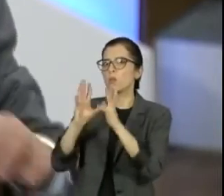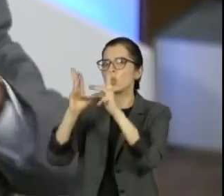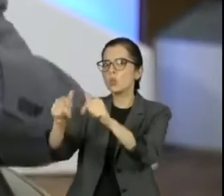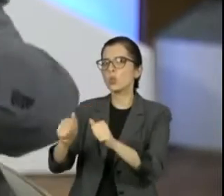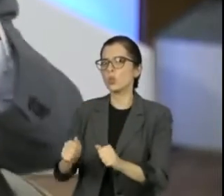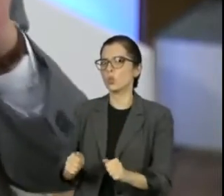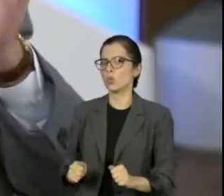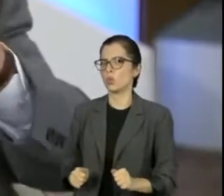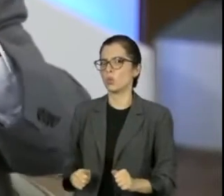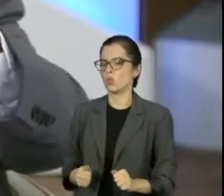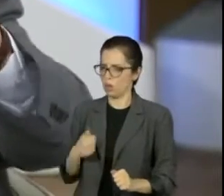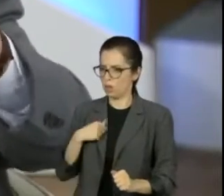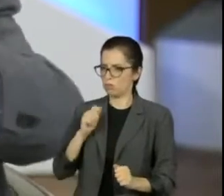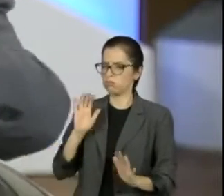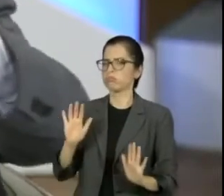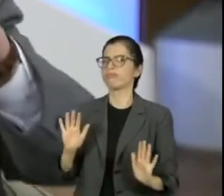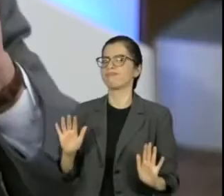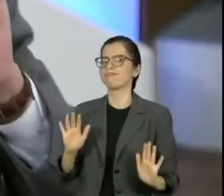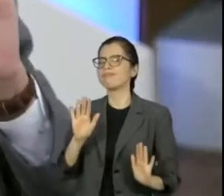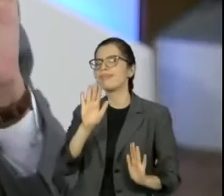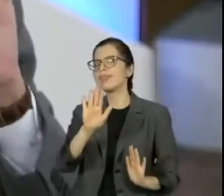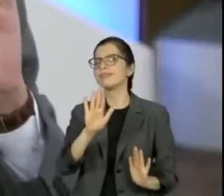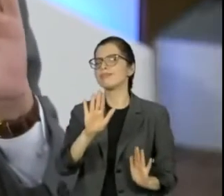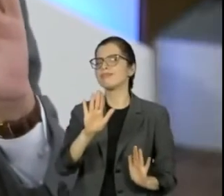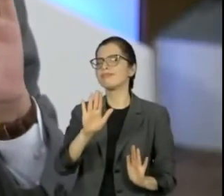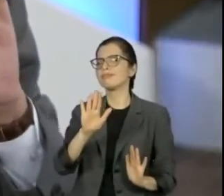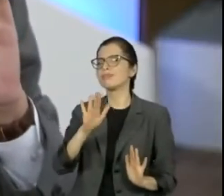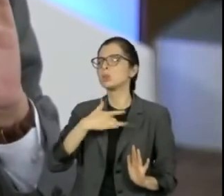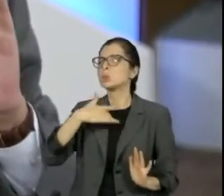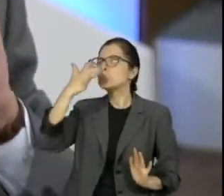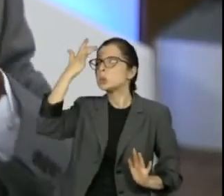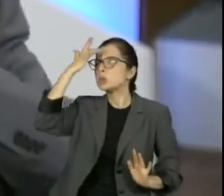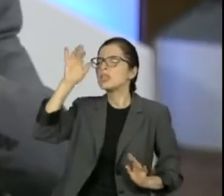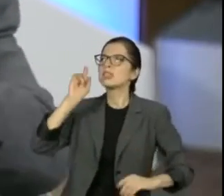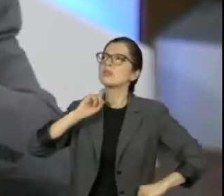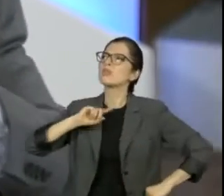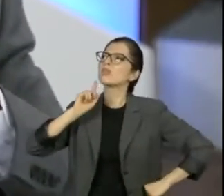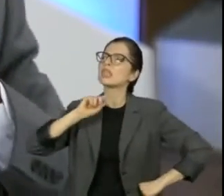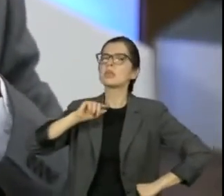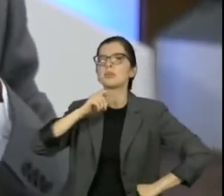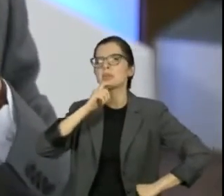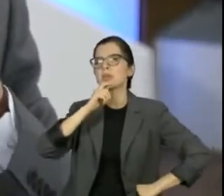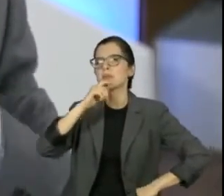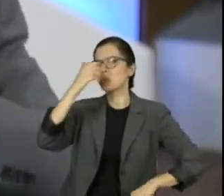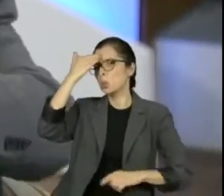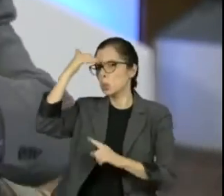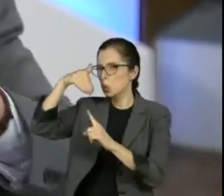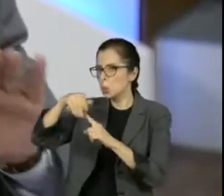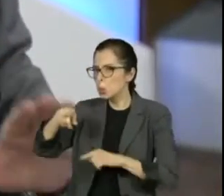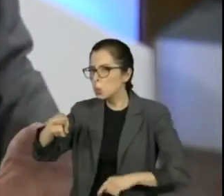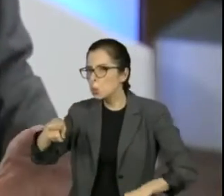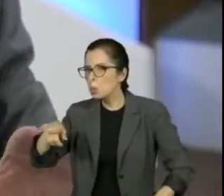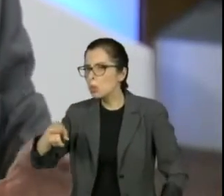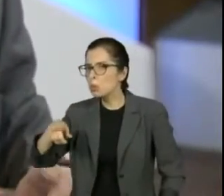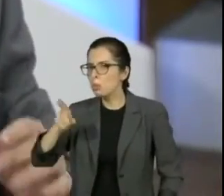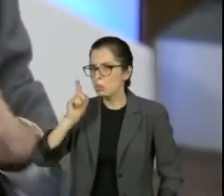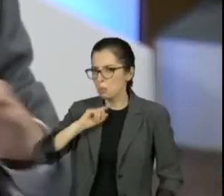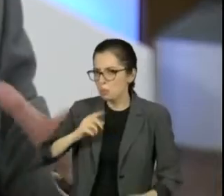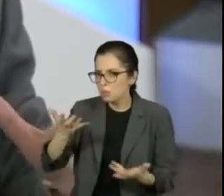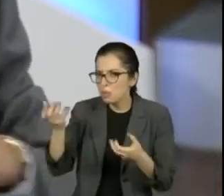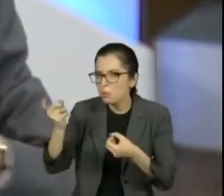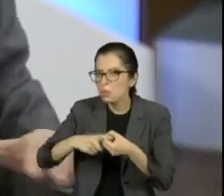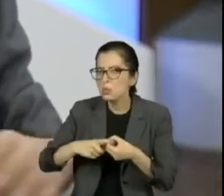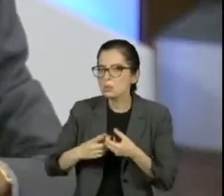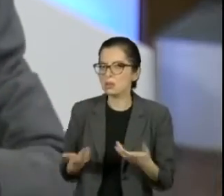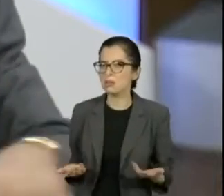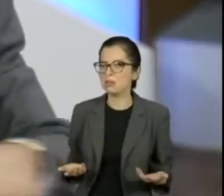eu não sei se é o Flamengo, tá? Todo mundo queria. Eu não sei se foi o Flamengo que quis voltar, não. Se o Flamengo quisesse voltar, e ninguém